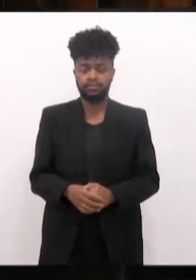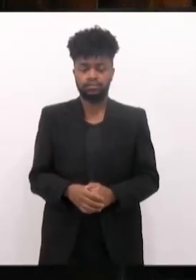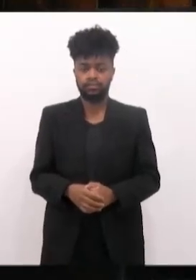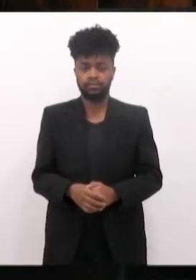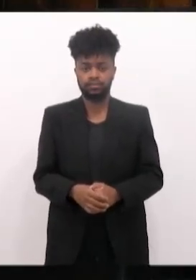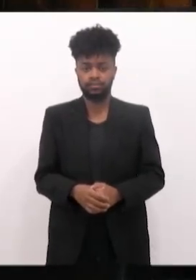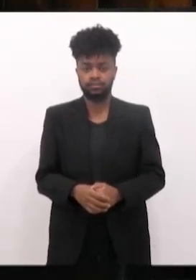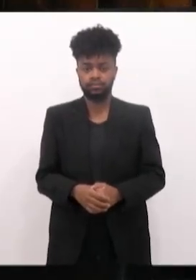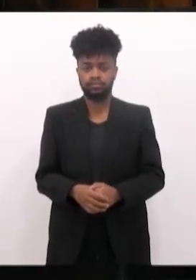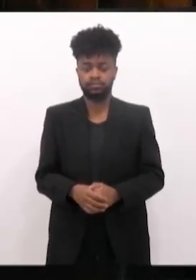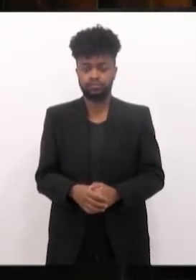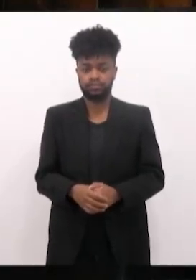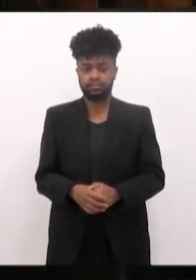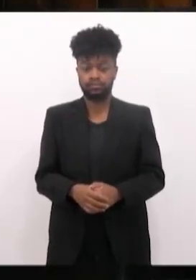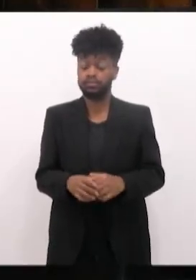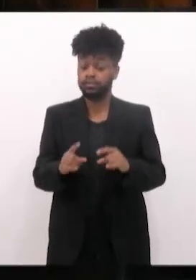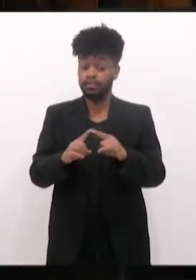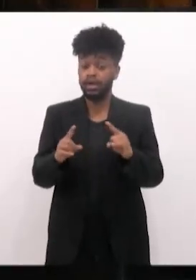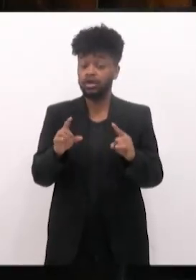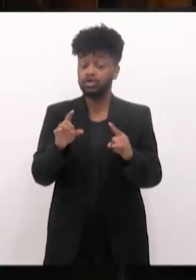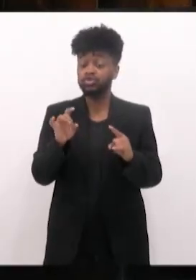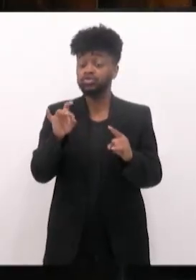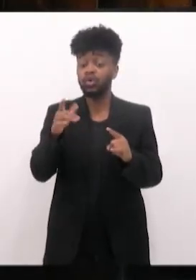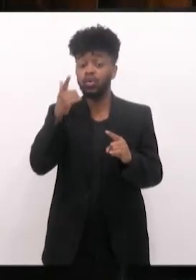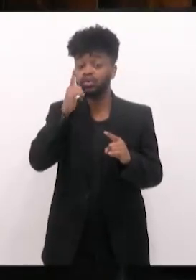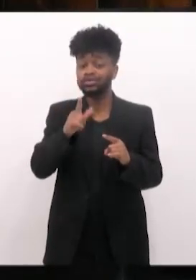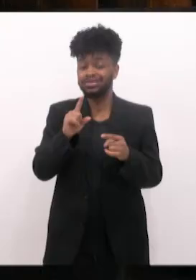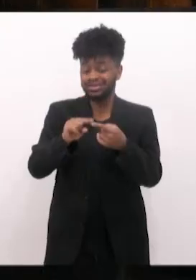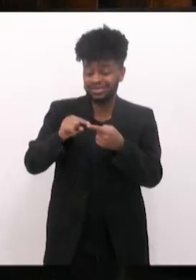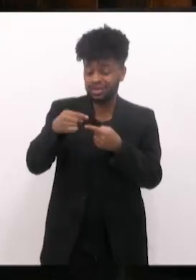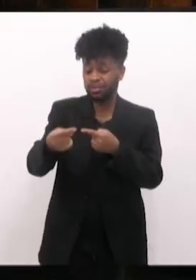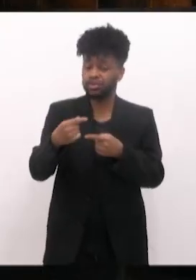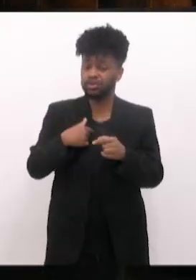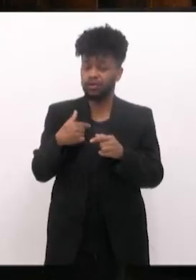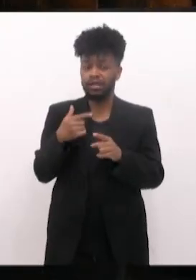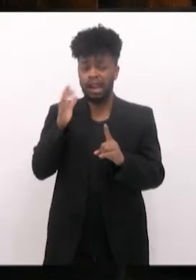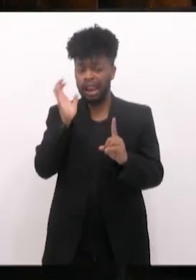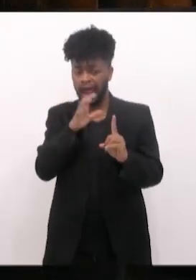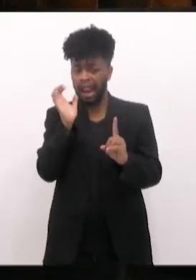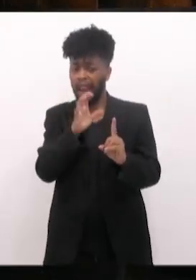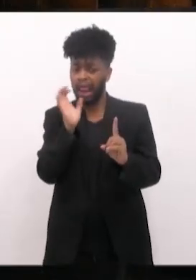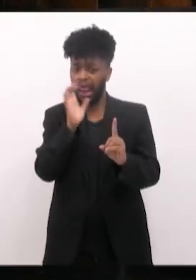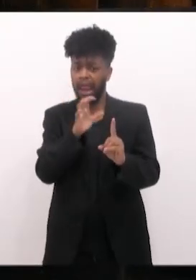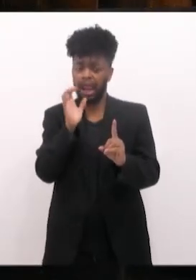neutralizaram esse vagabundo. Só depois de eu bater muito,